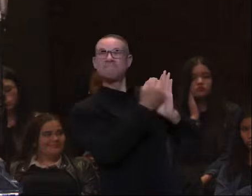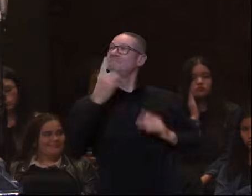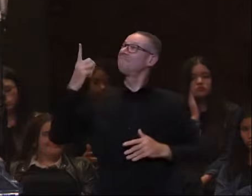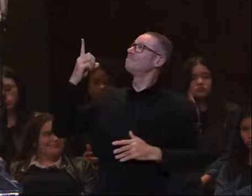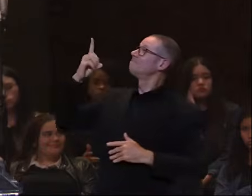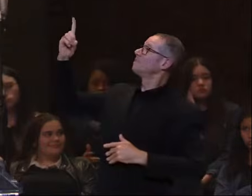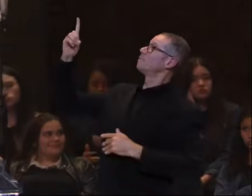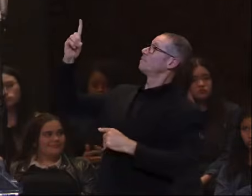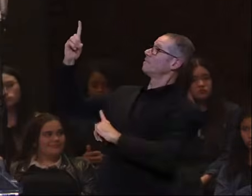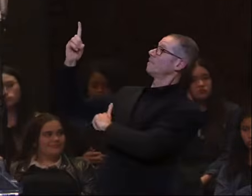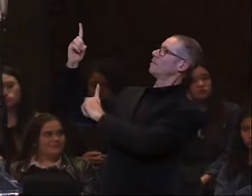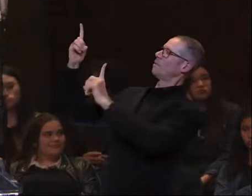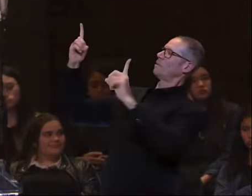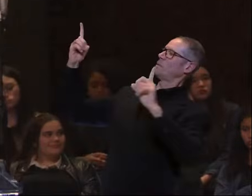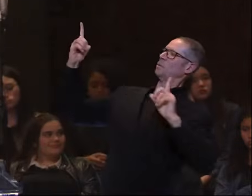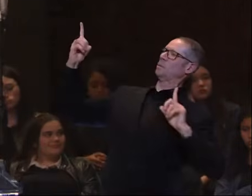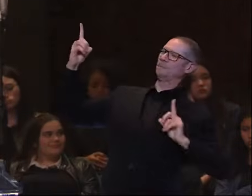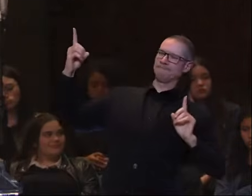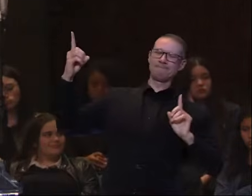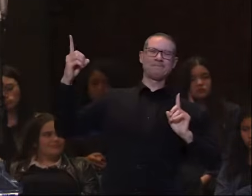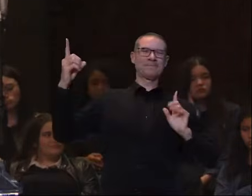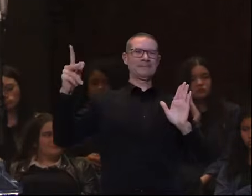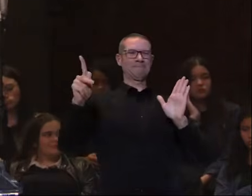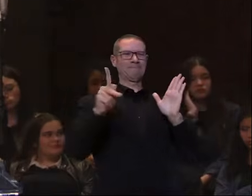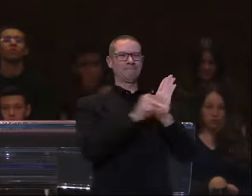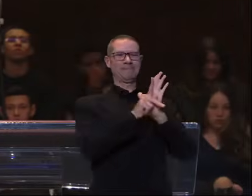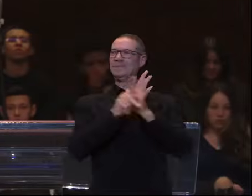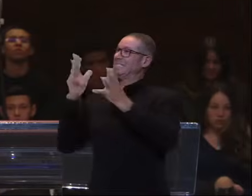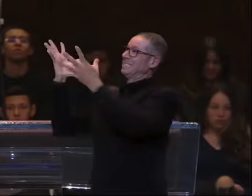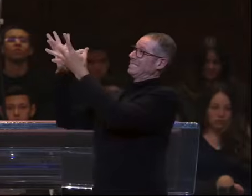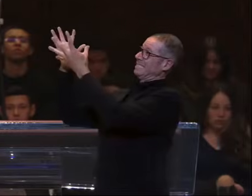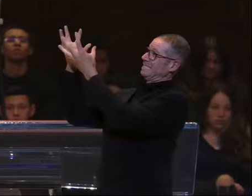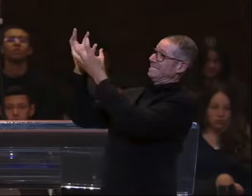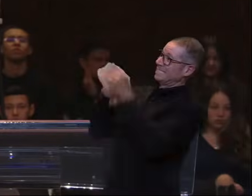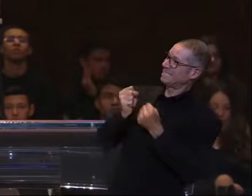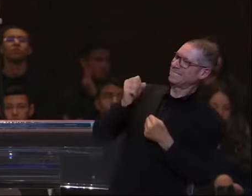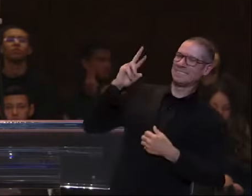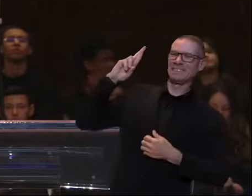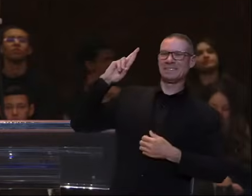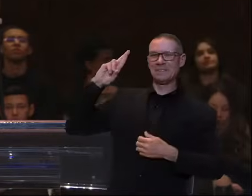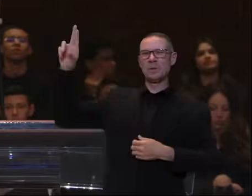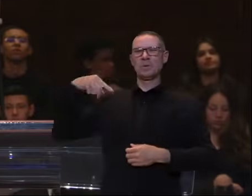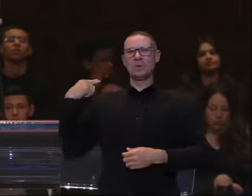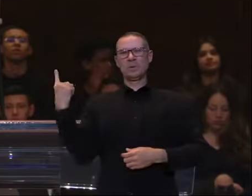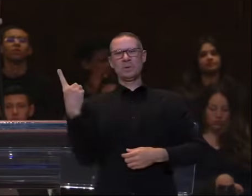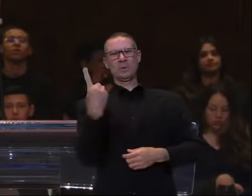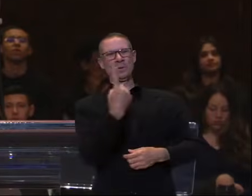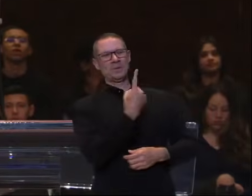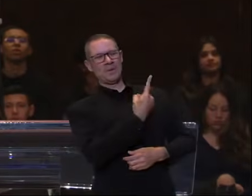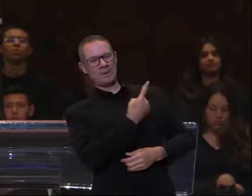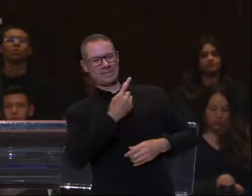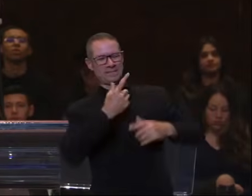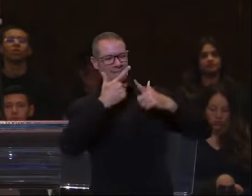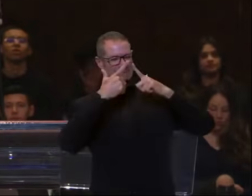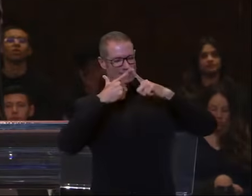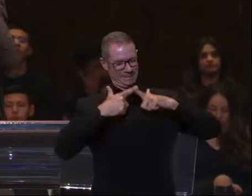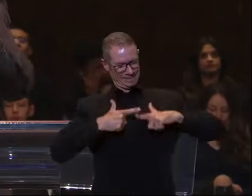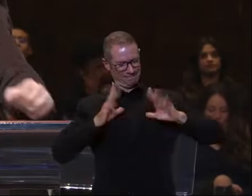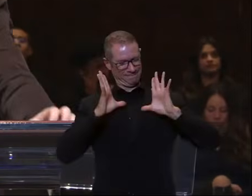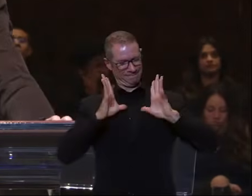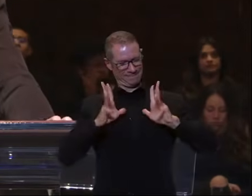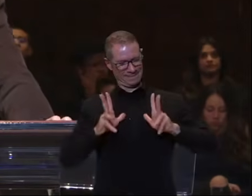sobre nós. Somos propriedade adquirida do Senhor, somos santos,